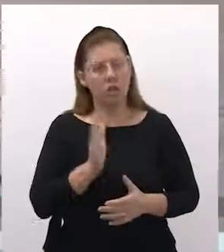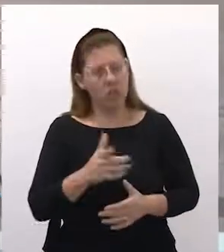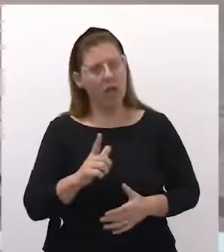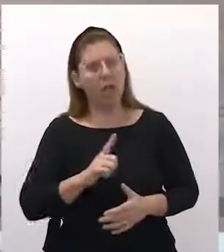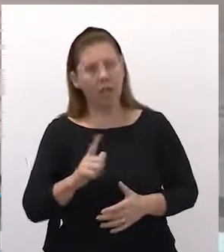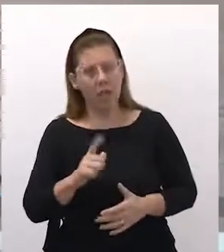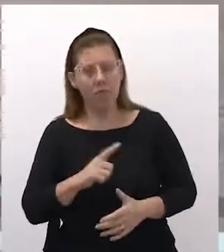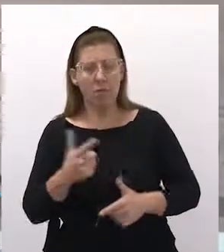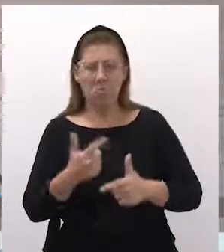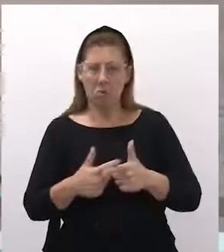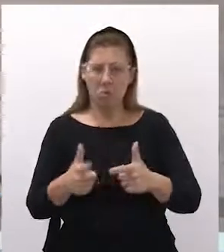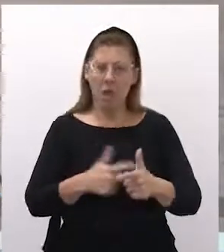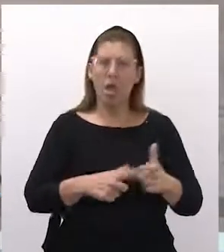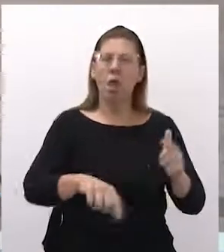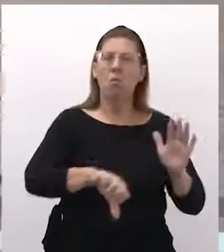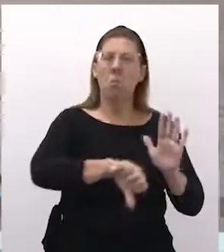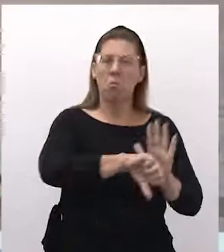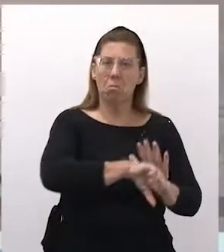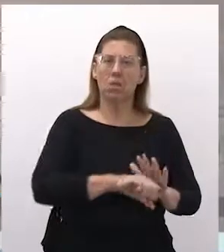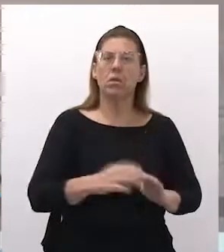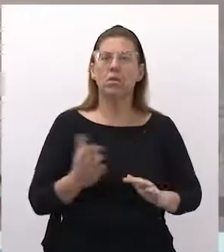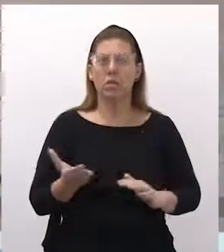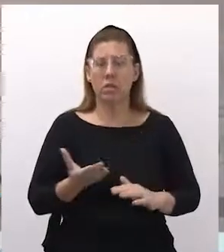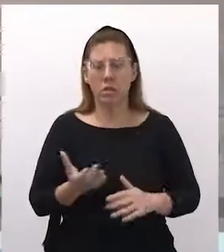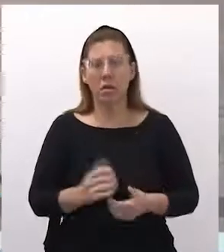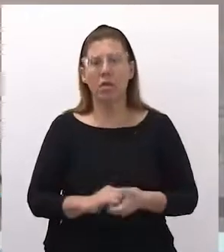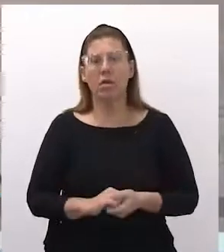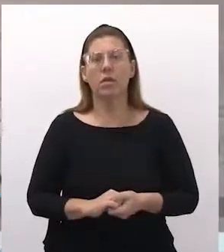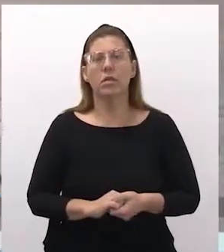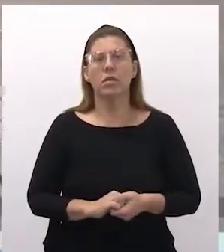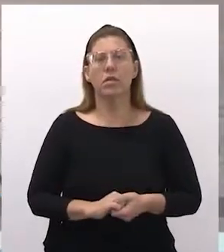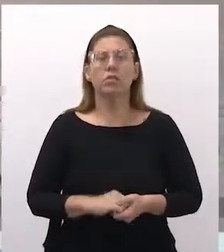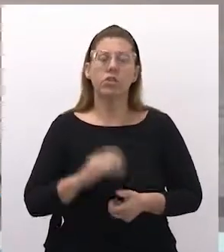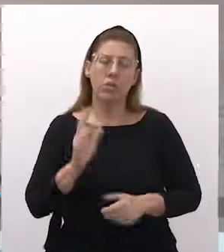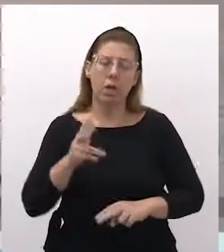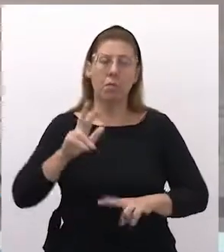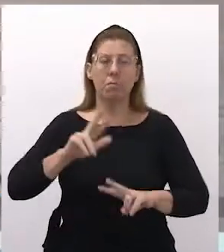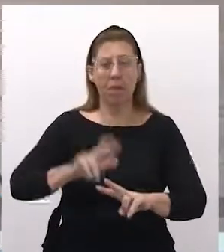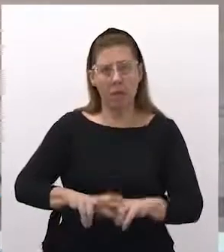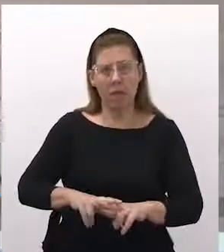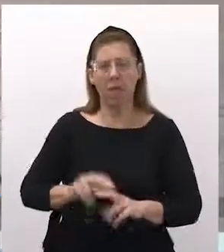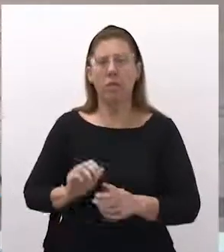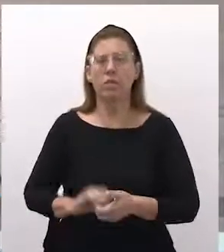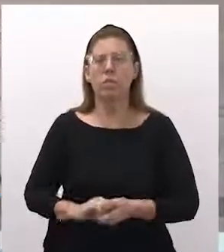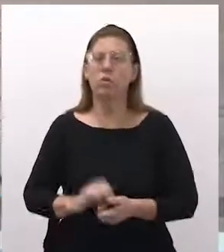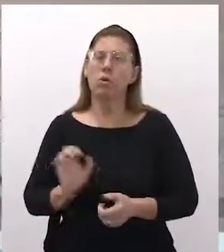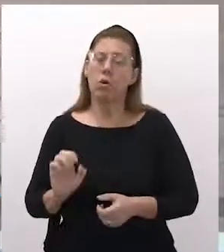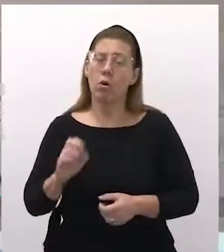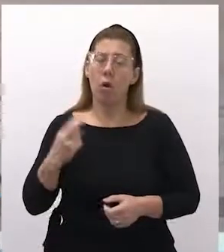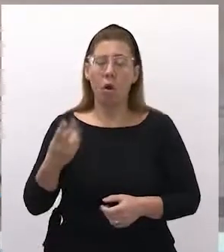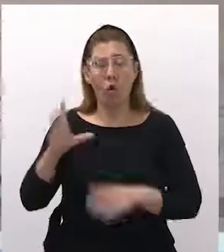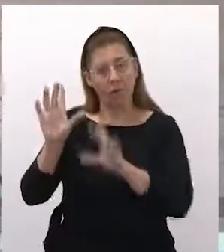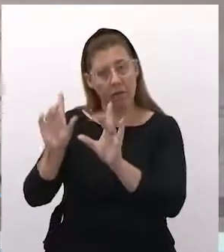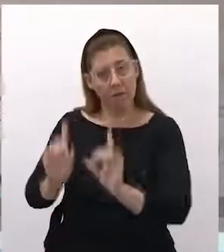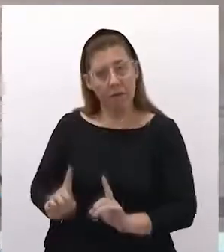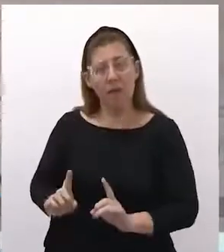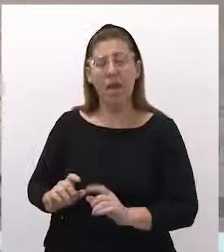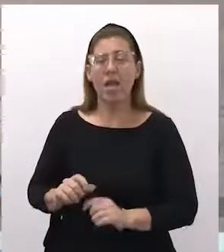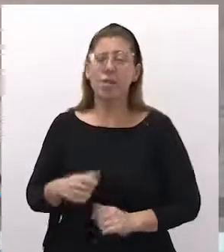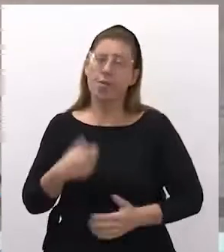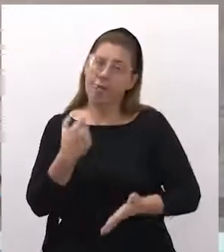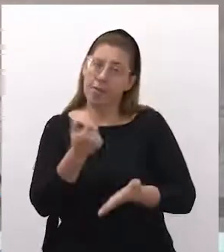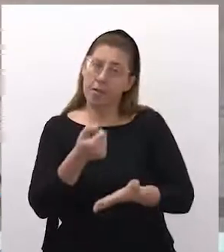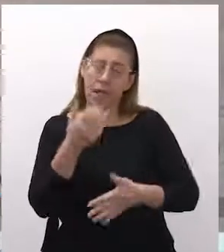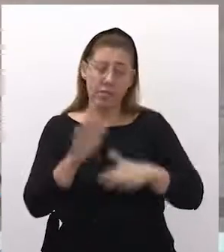ato infracional, passaram por algum tipo de condenação, ou mesmo que têm deficiências que exigem, né,